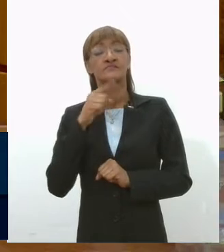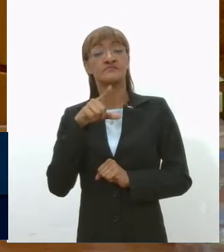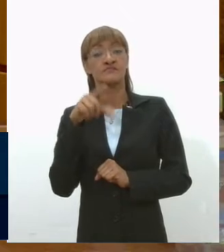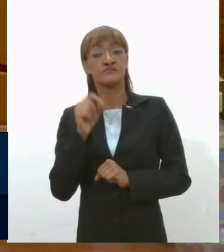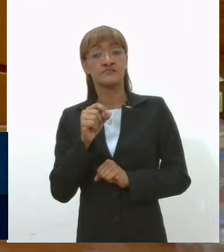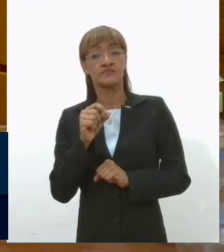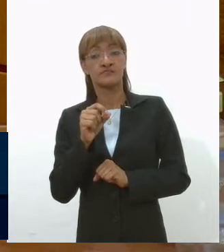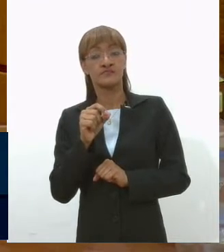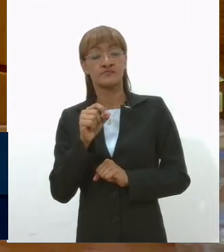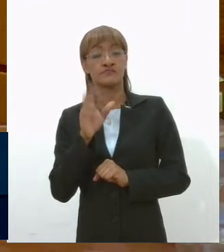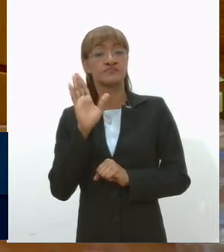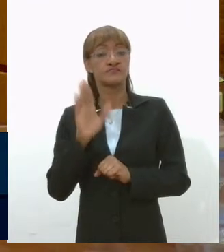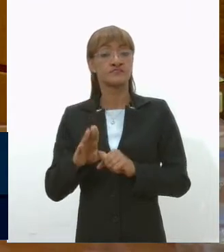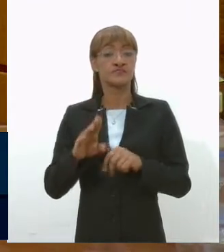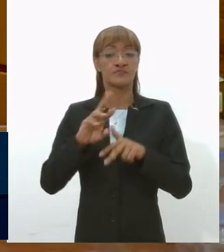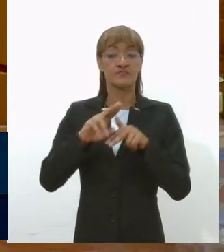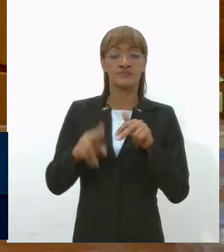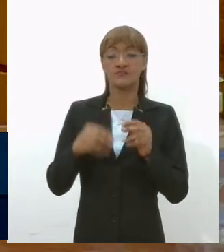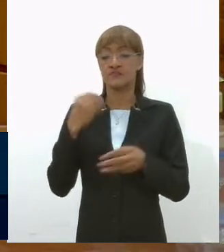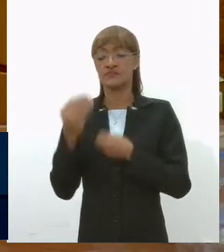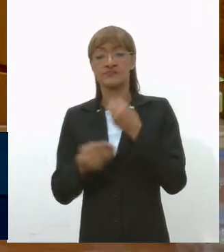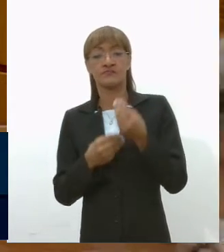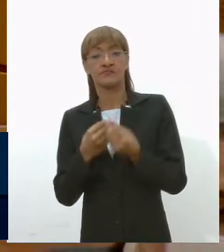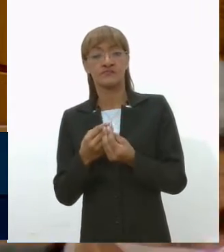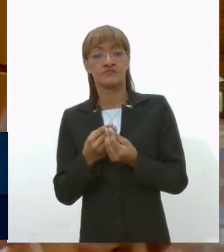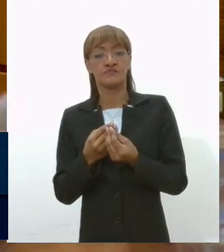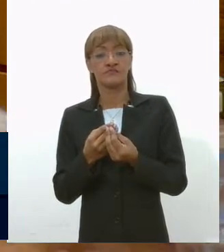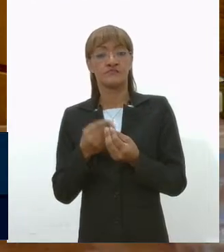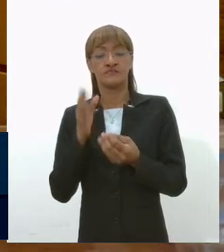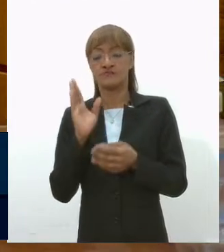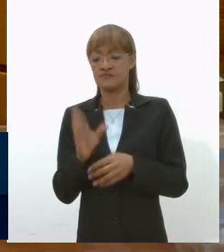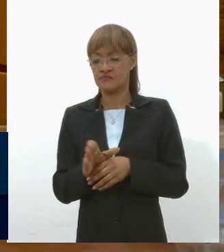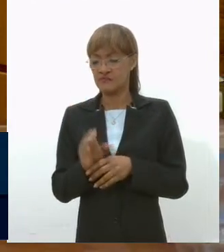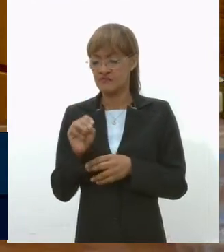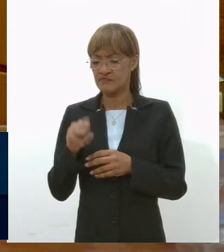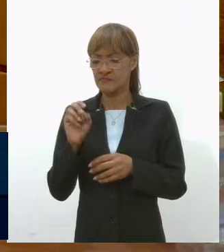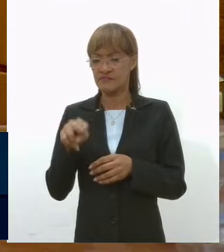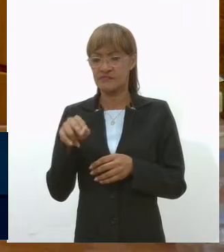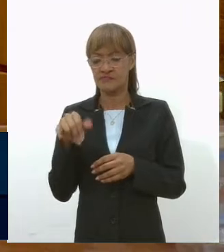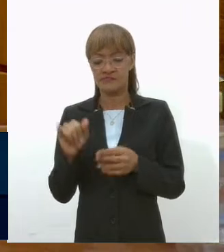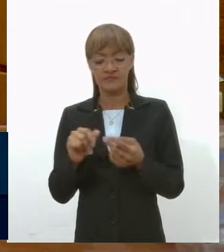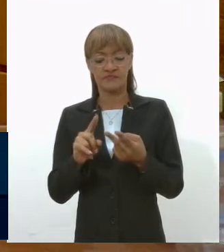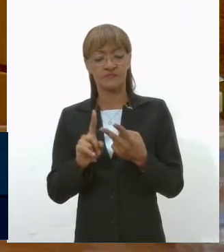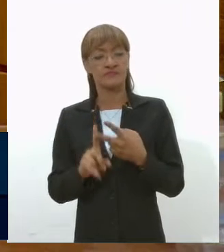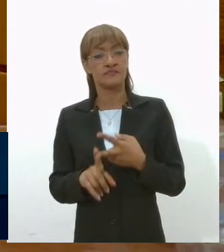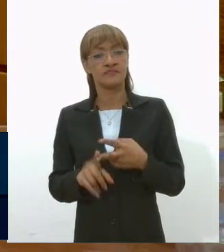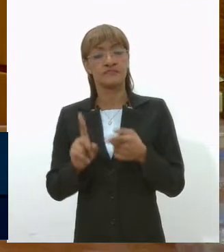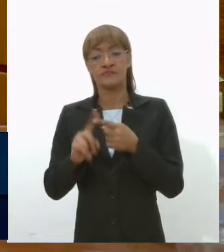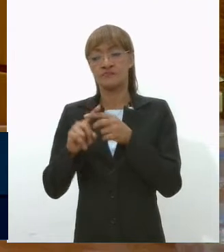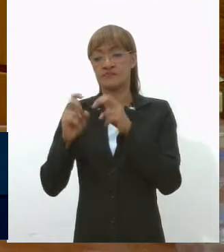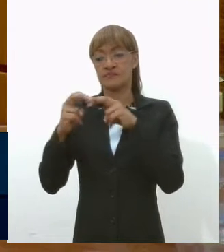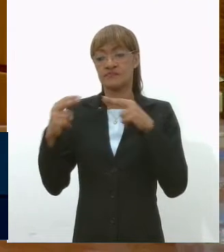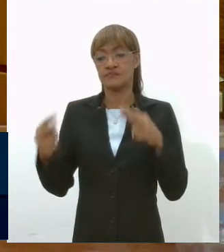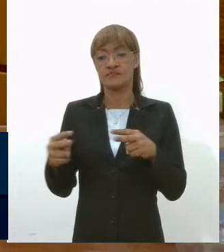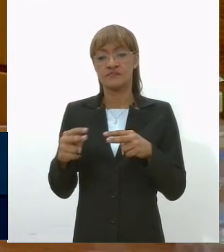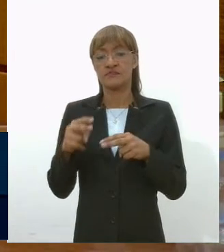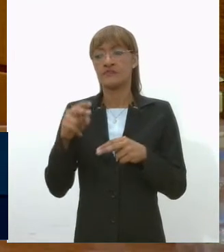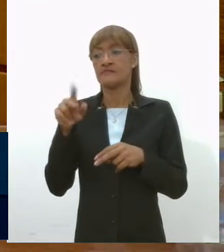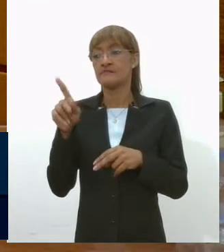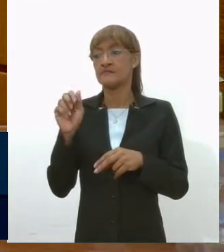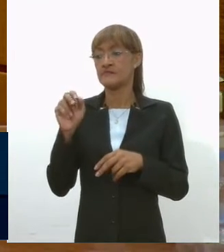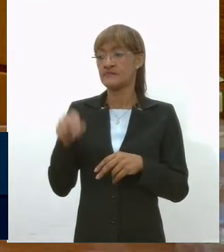Associação Brasileira de Intersexos, estava lá conosco a Moni Porto, tivemos de forma remota a participação de Pam Herrera